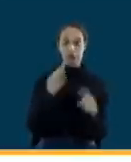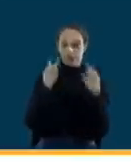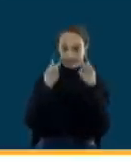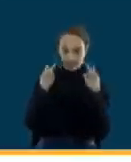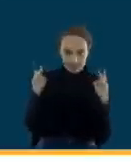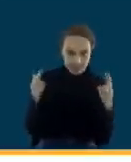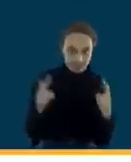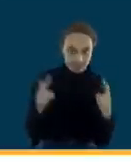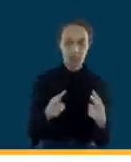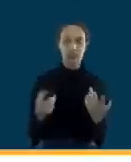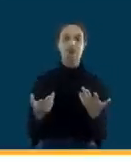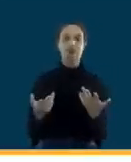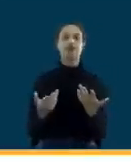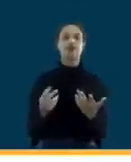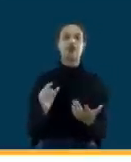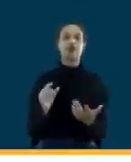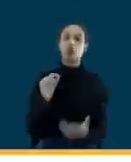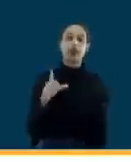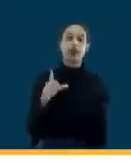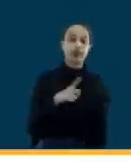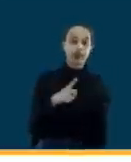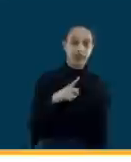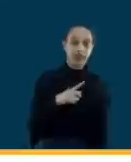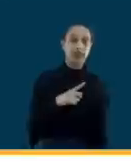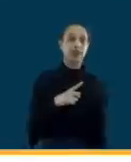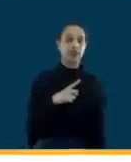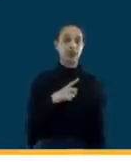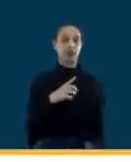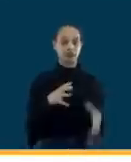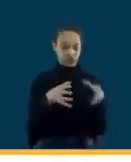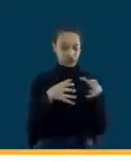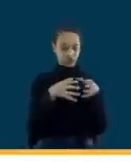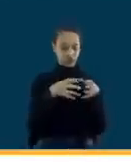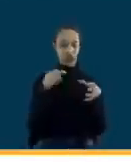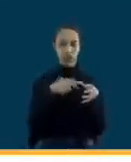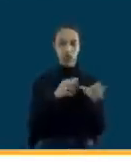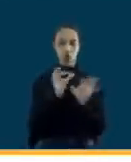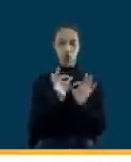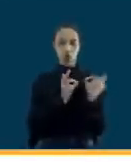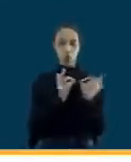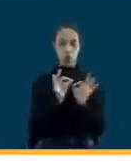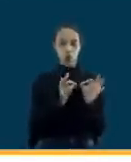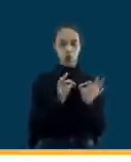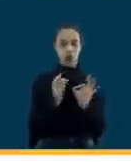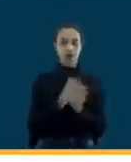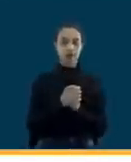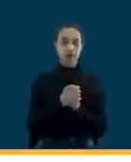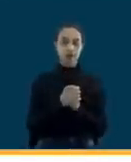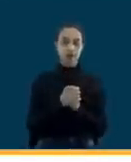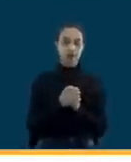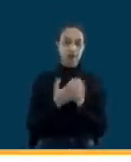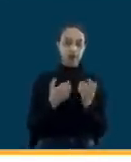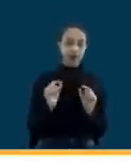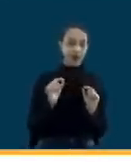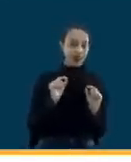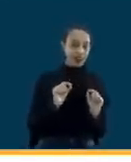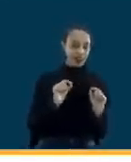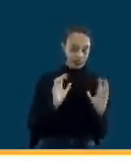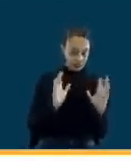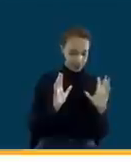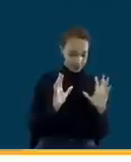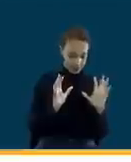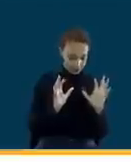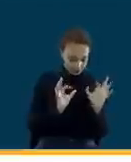do que tem, do que nós dispomos, organizadamente, esse universo organizado da